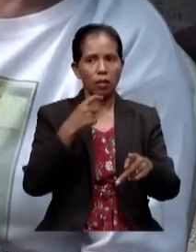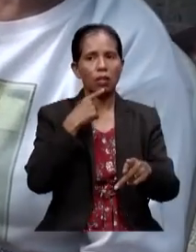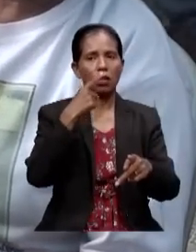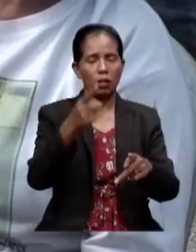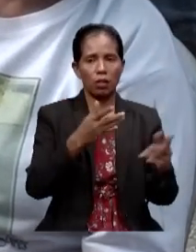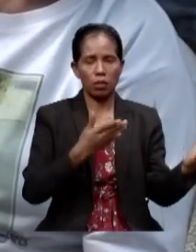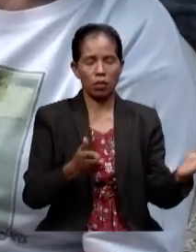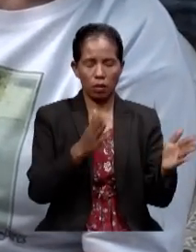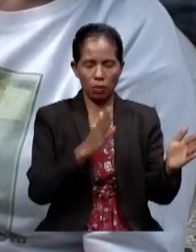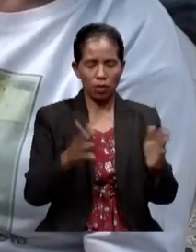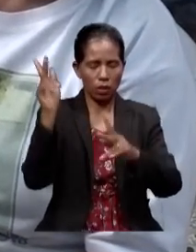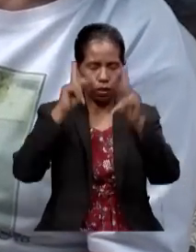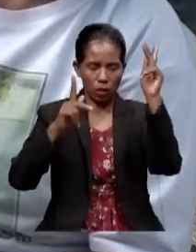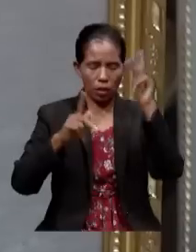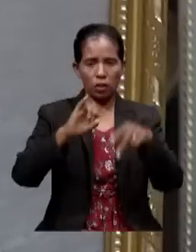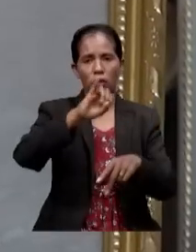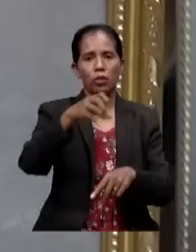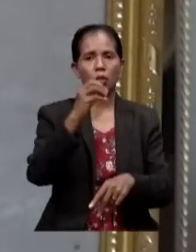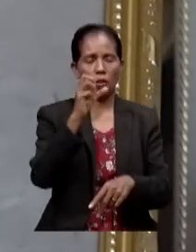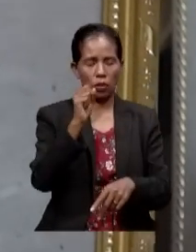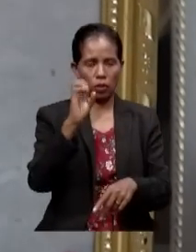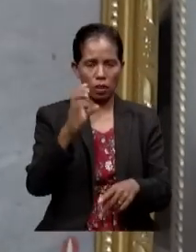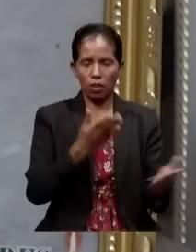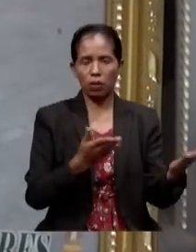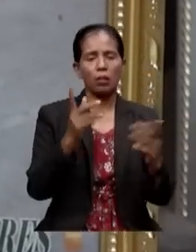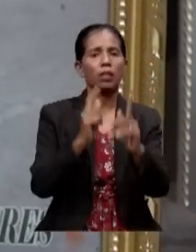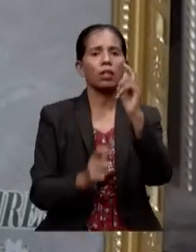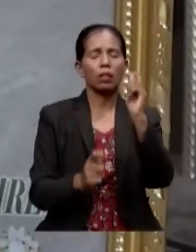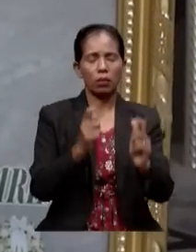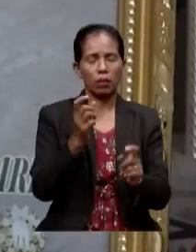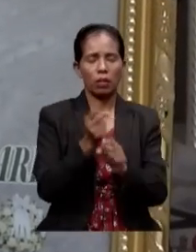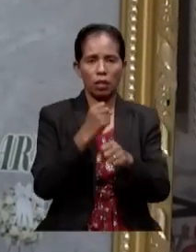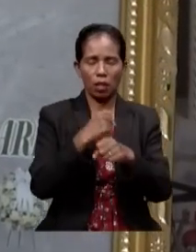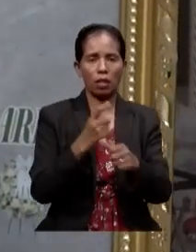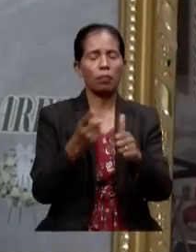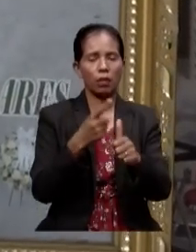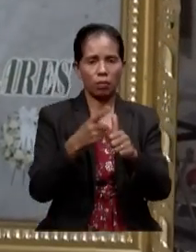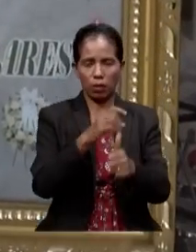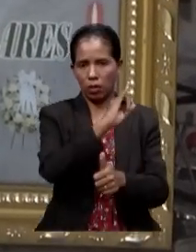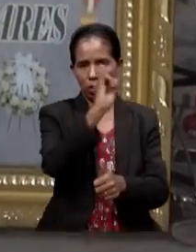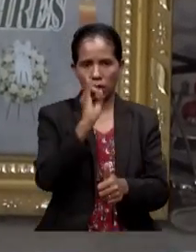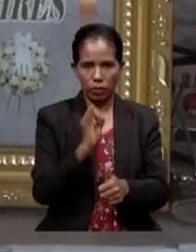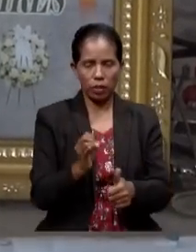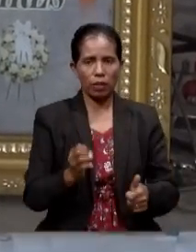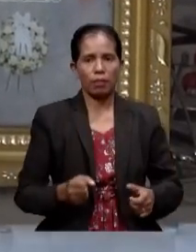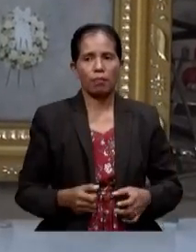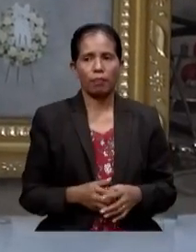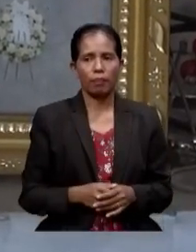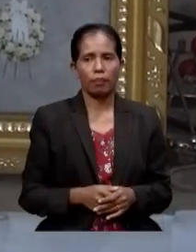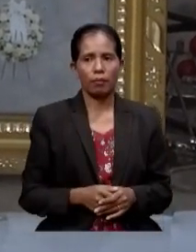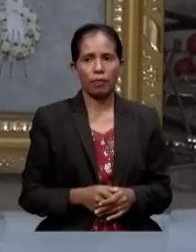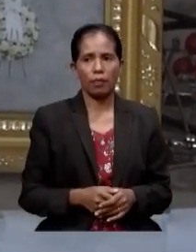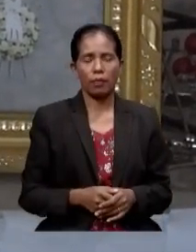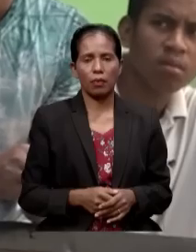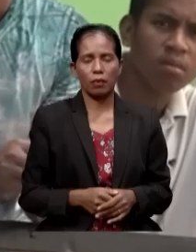submeter a um processo o caso Zé Bernardo Soares para o tribunal, onde há o primeiro interrogatório. A análise